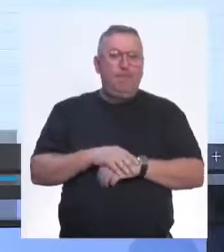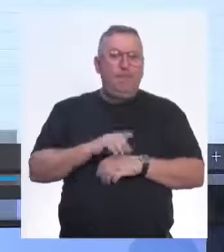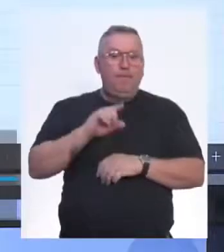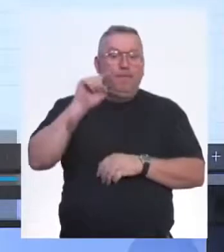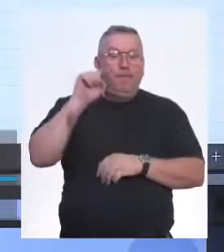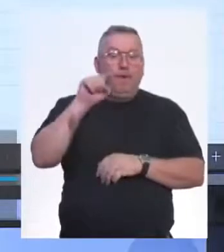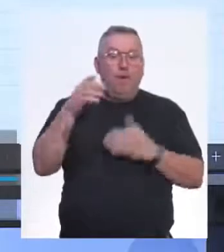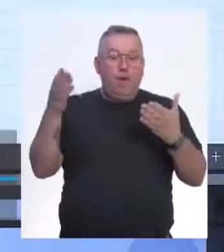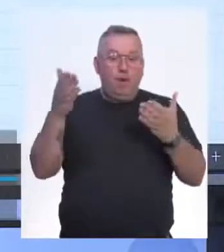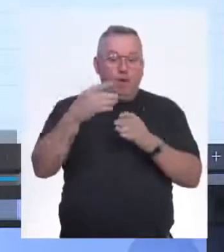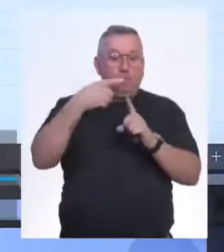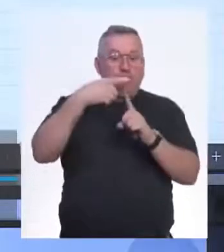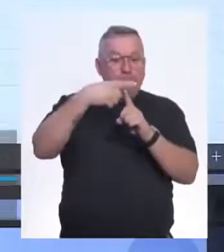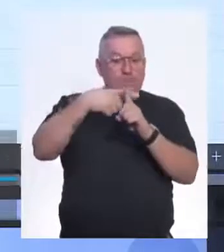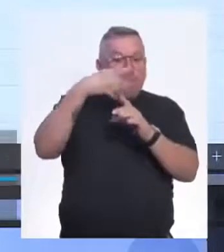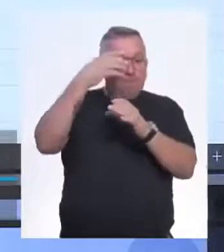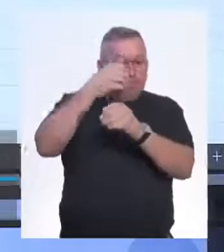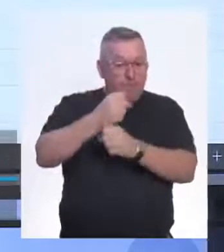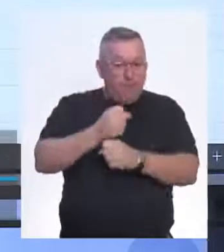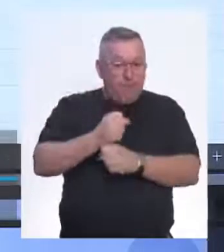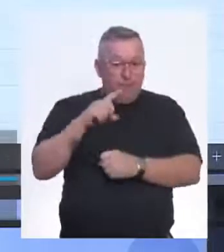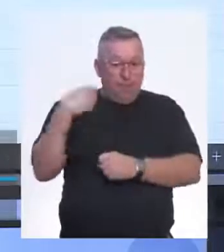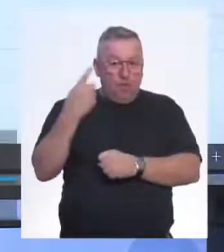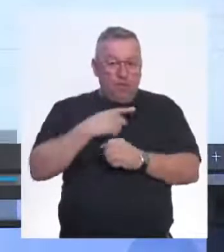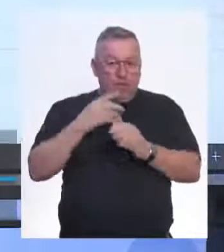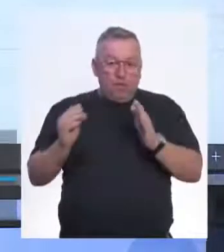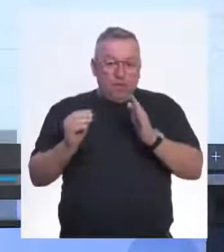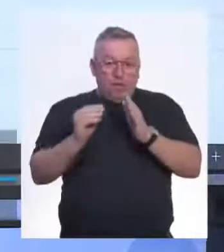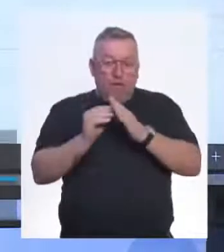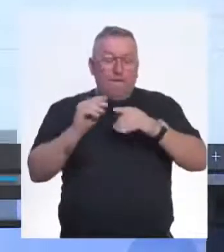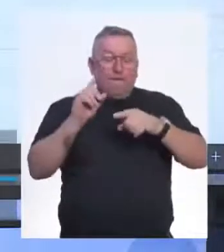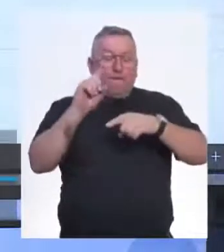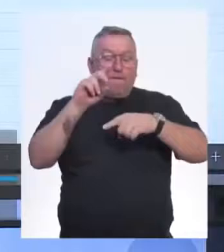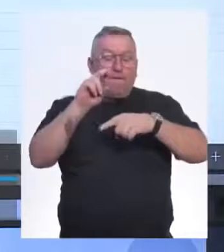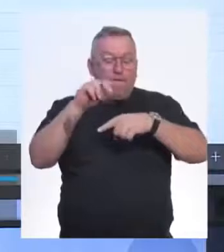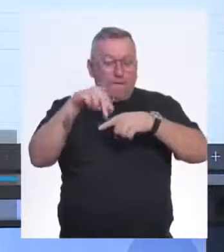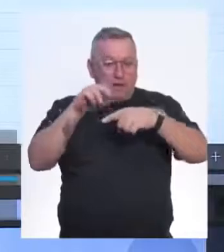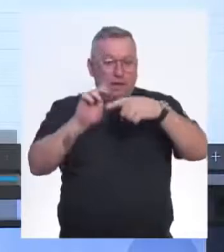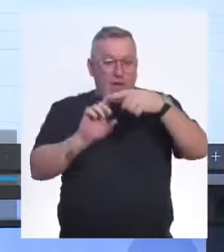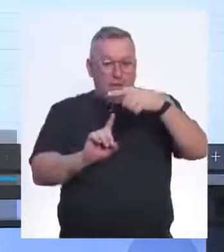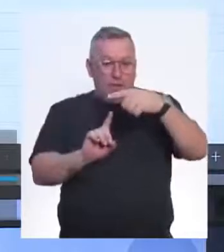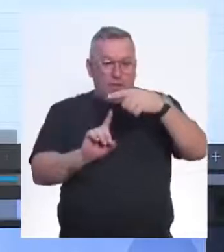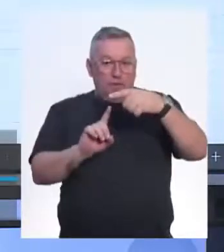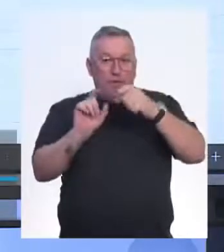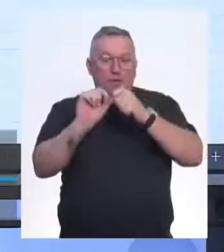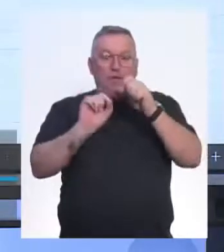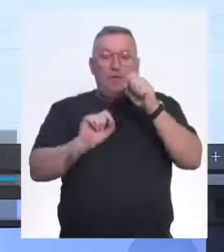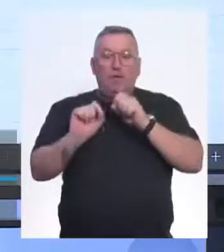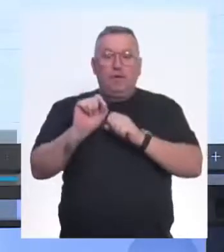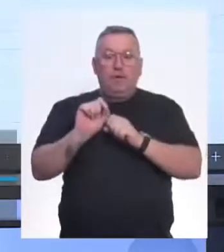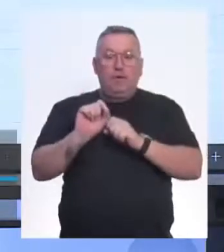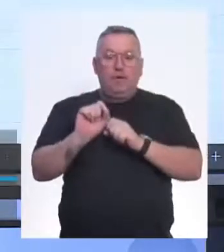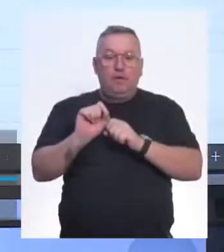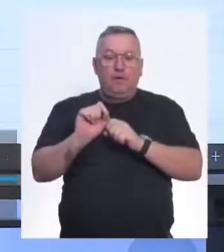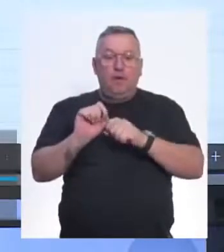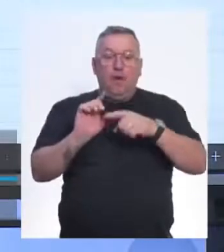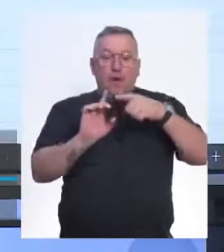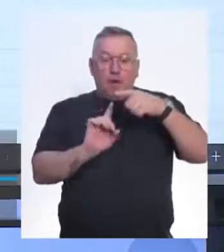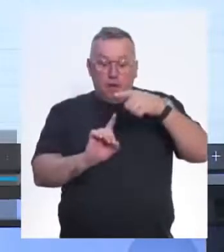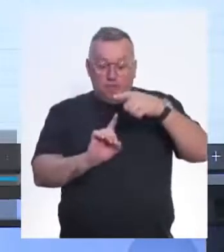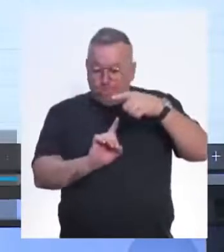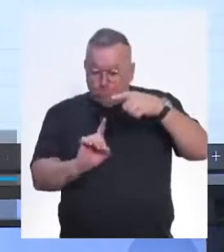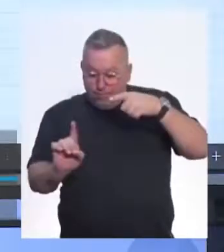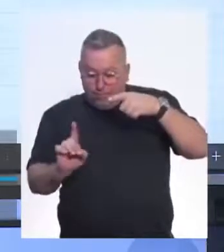essa adição aí, quando nós vamos adicionar fração, nós temos que fazer, no caso aí, como nós colocamos, o denominador tem que ser o